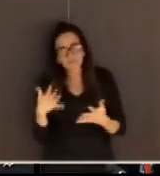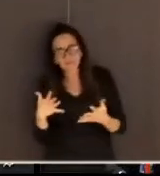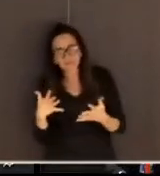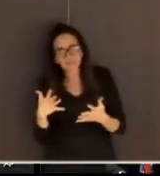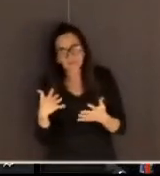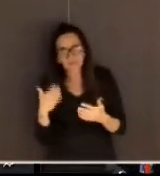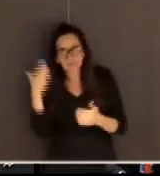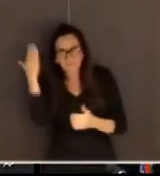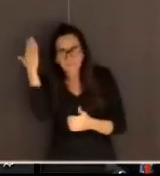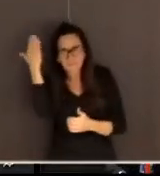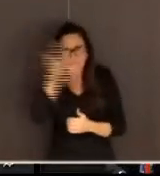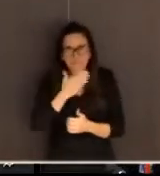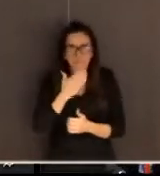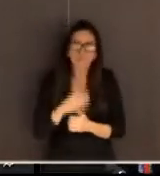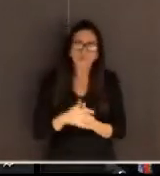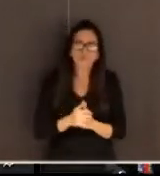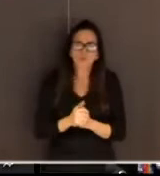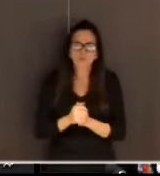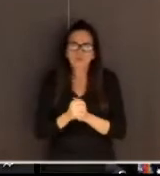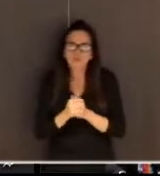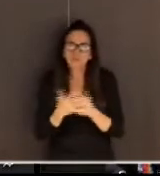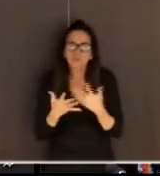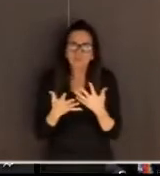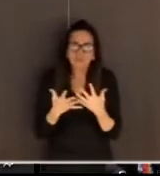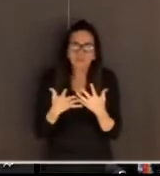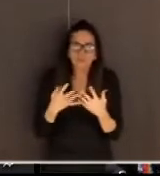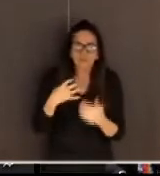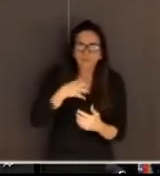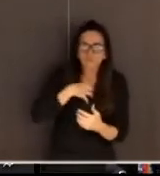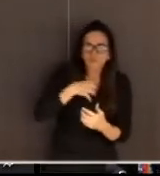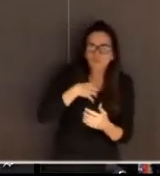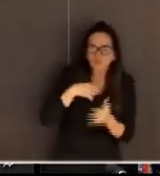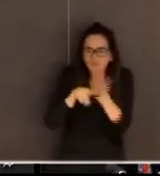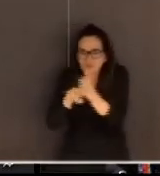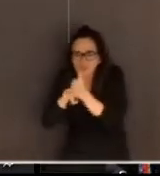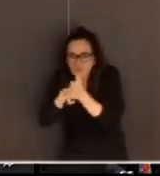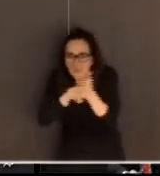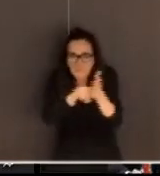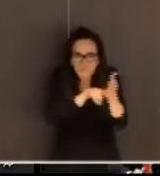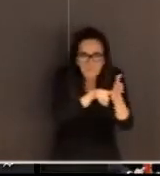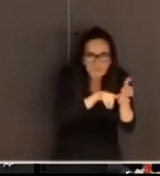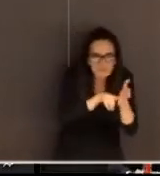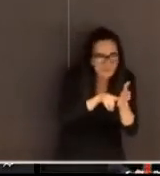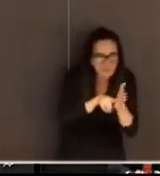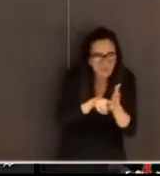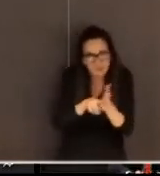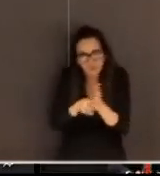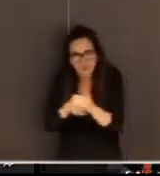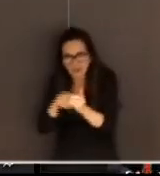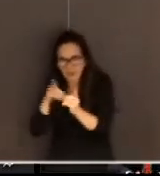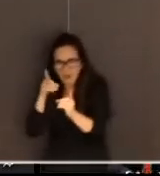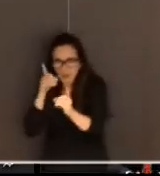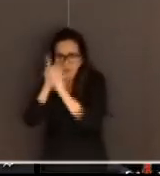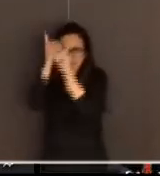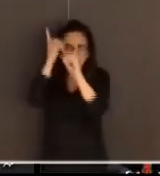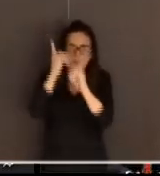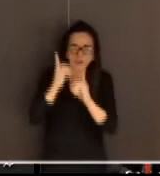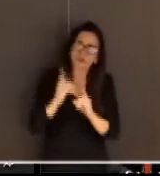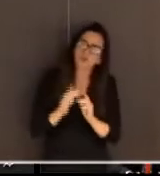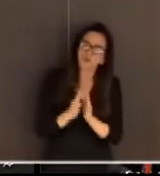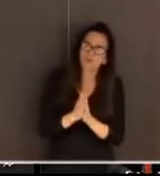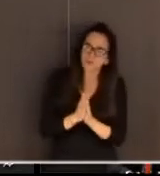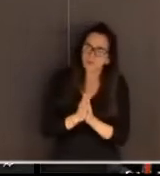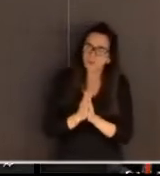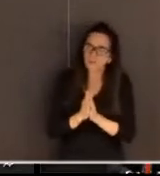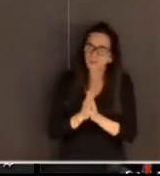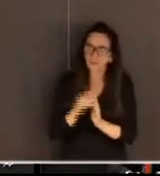provas ilícitas. Mas a exclusão probatória por provas ilícitas, ela é comum no sistema anglo-americano, mas é comum no sistema continental